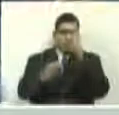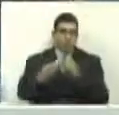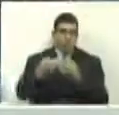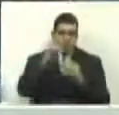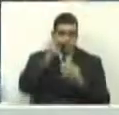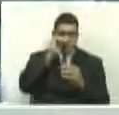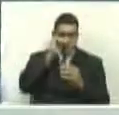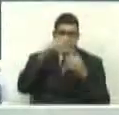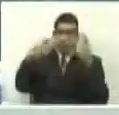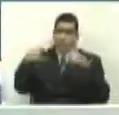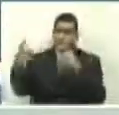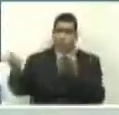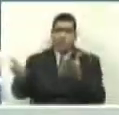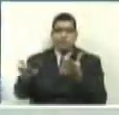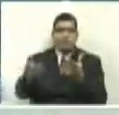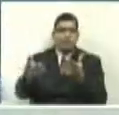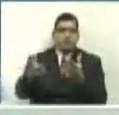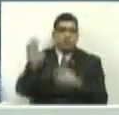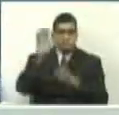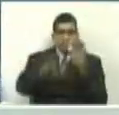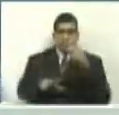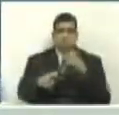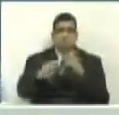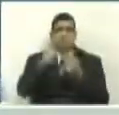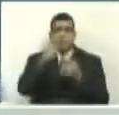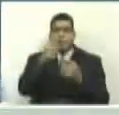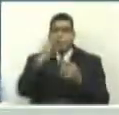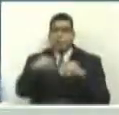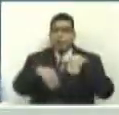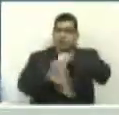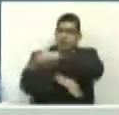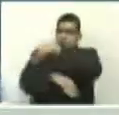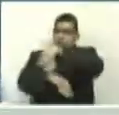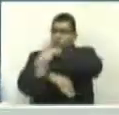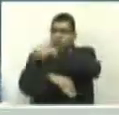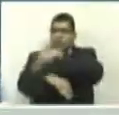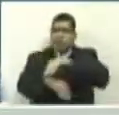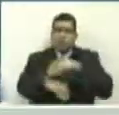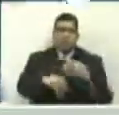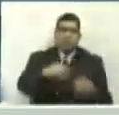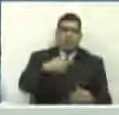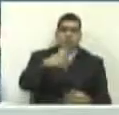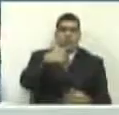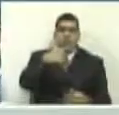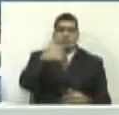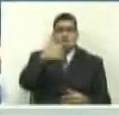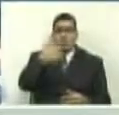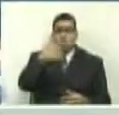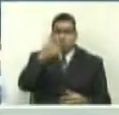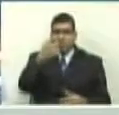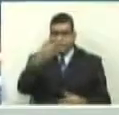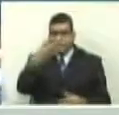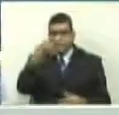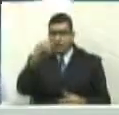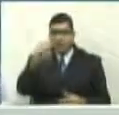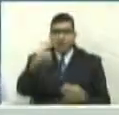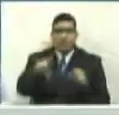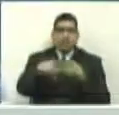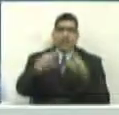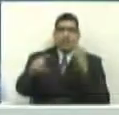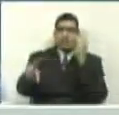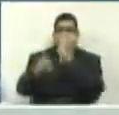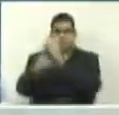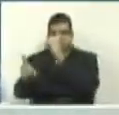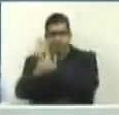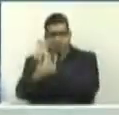Onde estão essas riquezas? Talvez em poucos endereços, talvez em 20, 30, 50 endereços nós